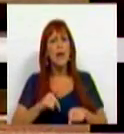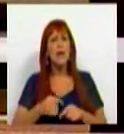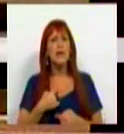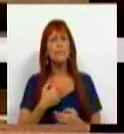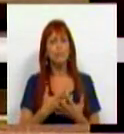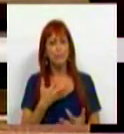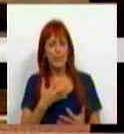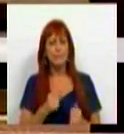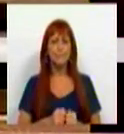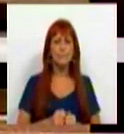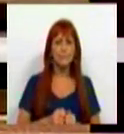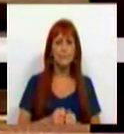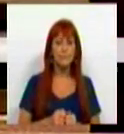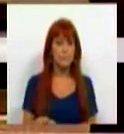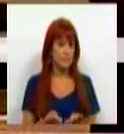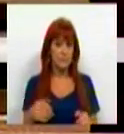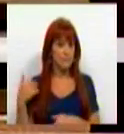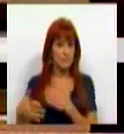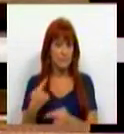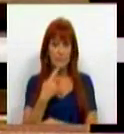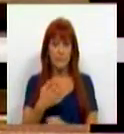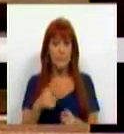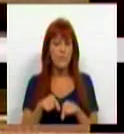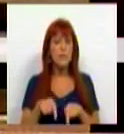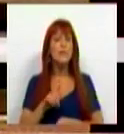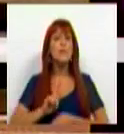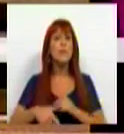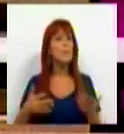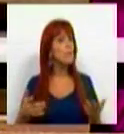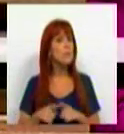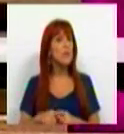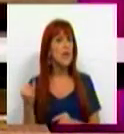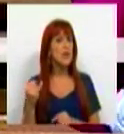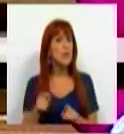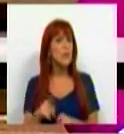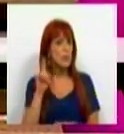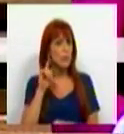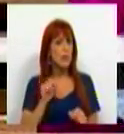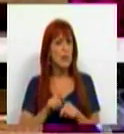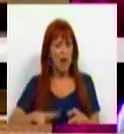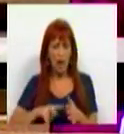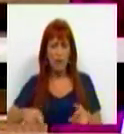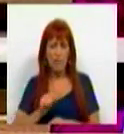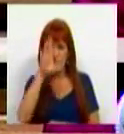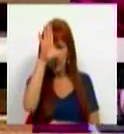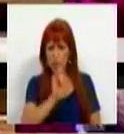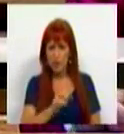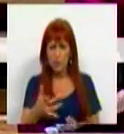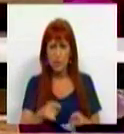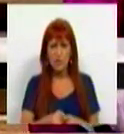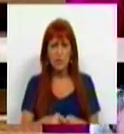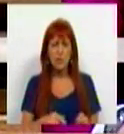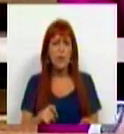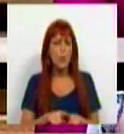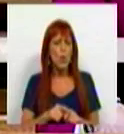de destacar. Como temos vindo a referir, ele constitui um instrumento importante da reforma do Estado,